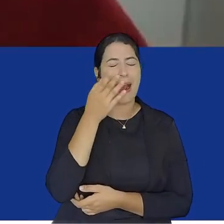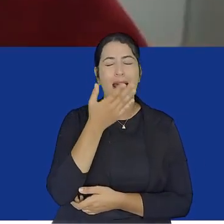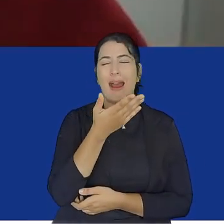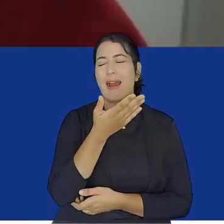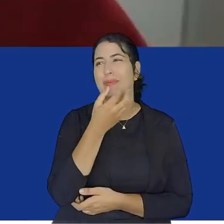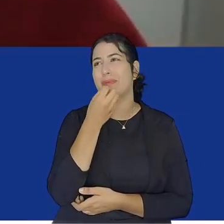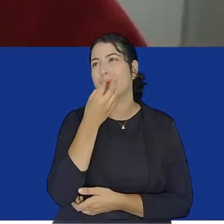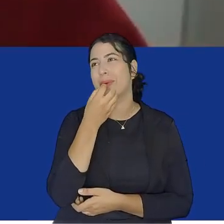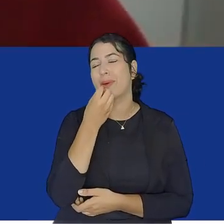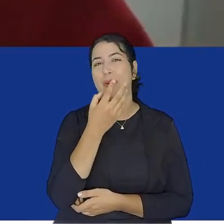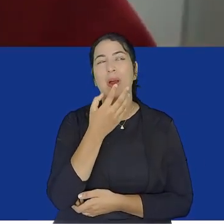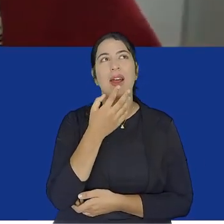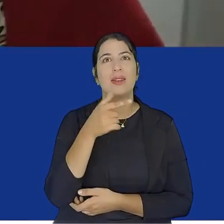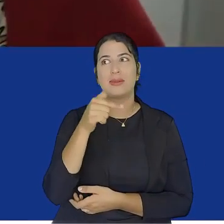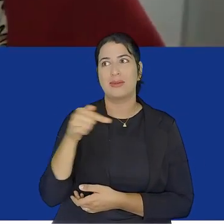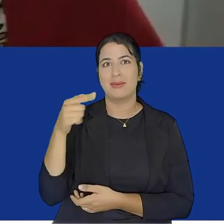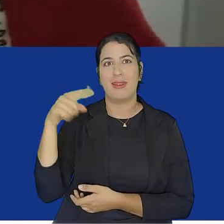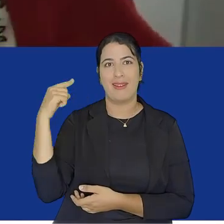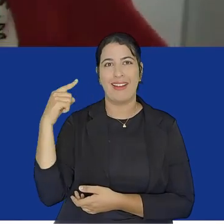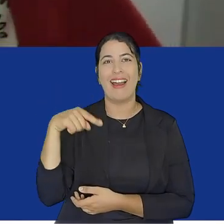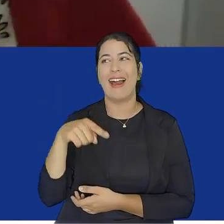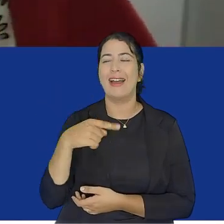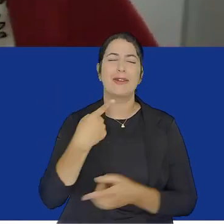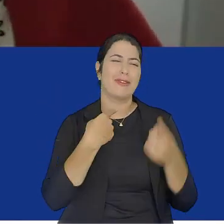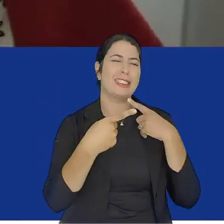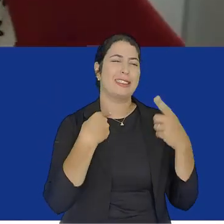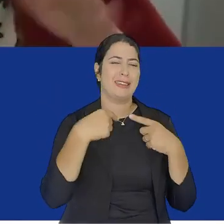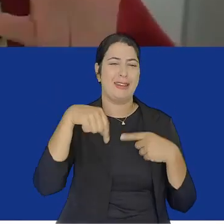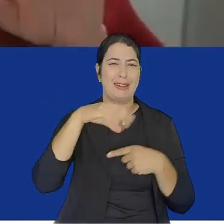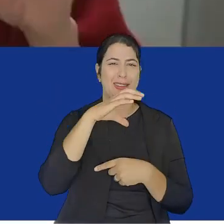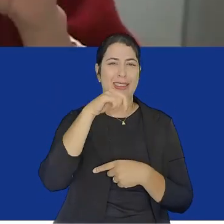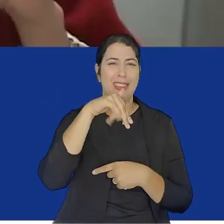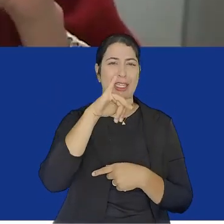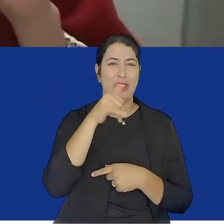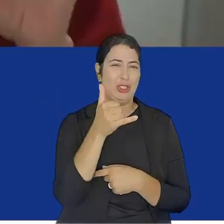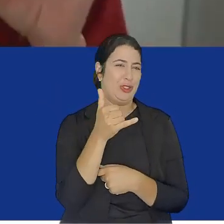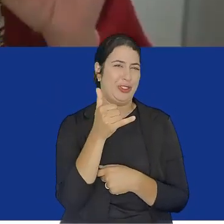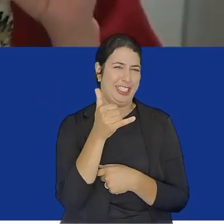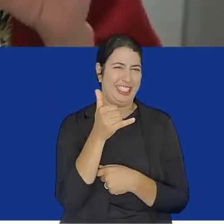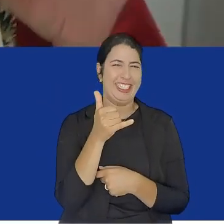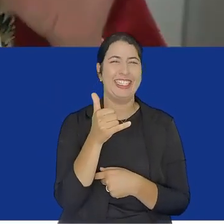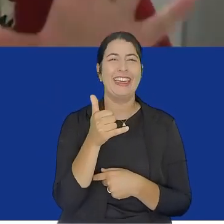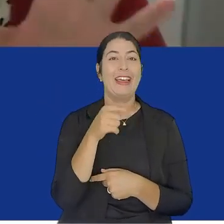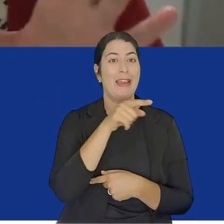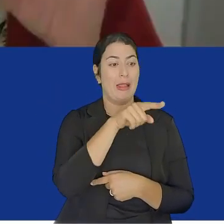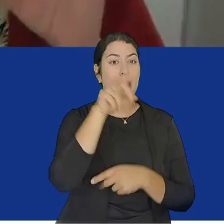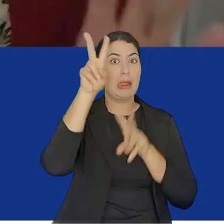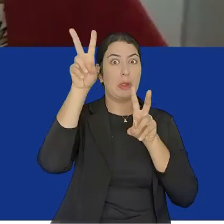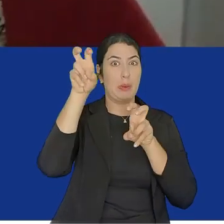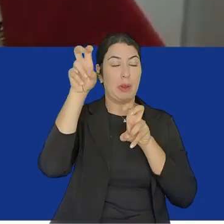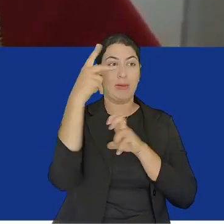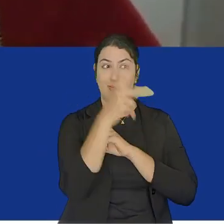foi um bate-bola muito, muito bom aqui também no CNJ. Alice traz coisa. Inclusive, eu vou te citar várias vezes aqui, porque eu aprendi